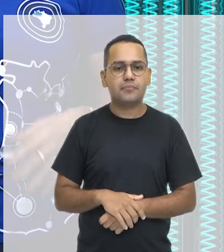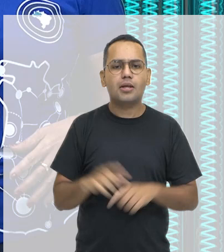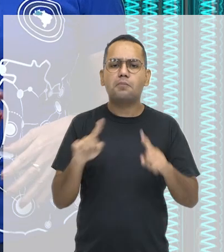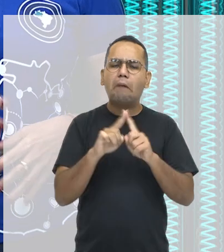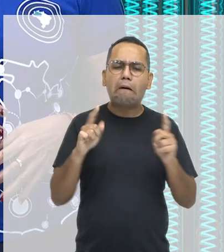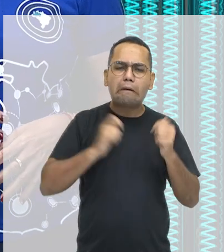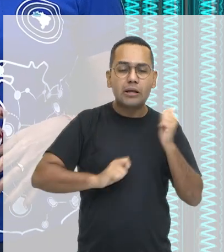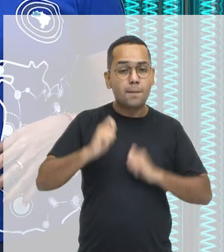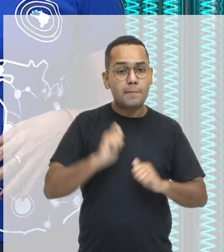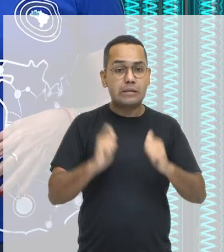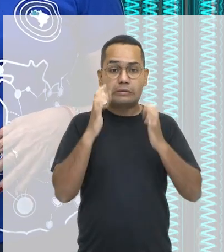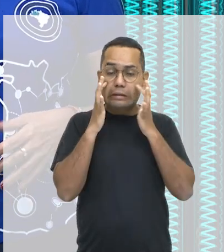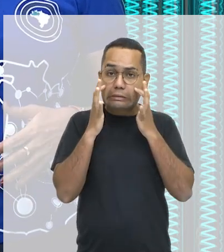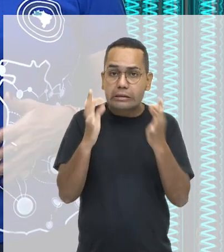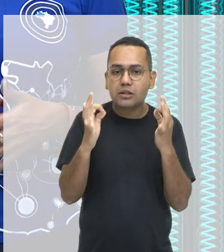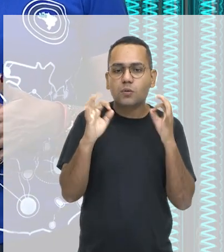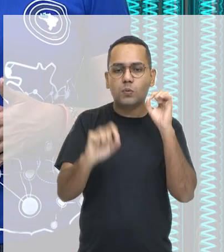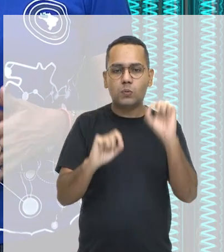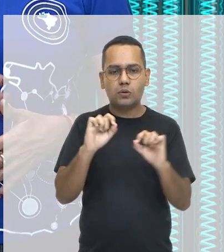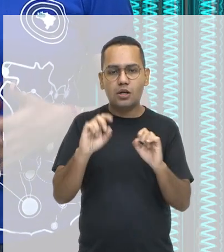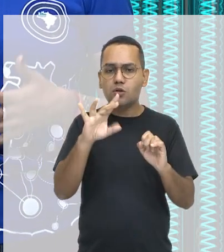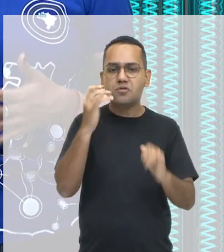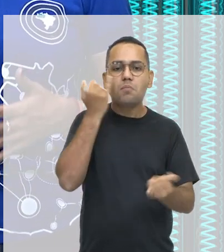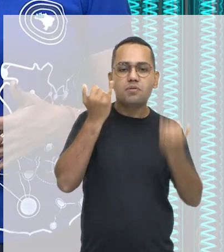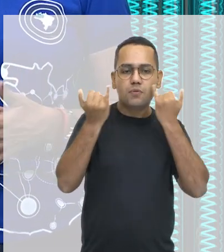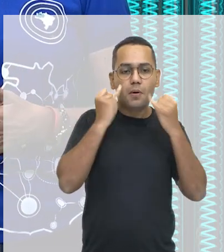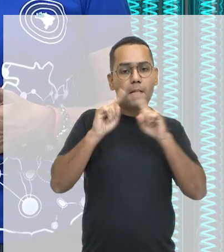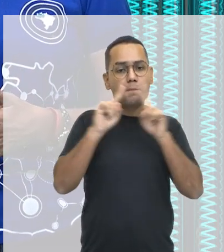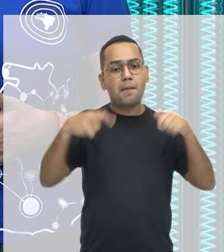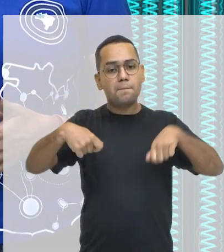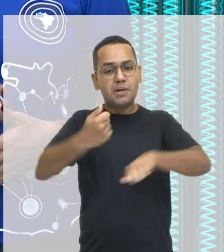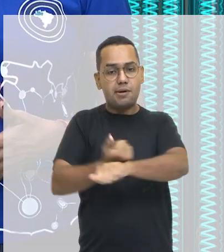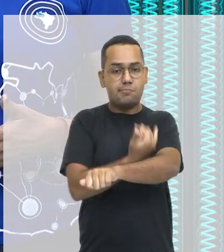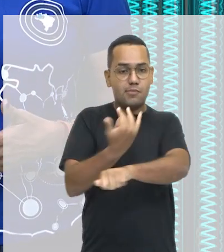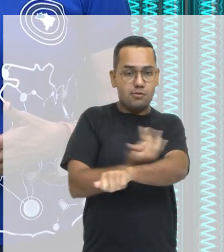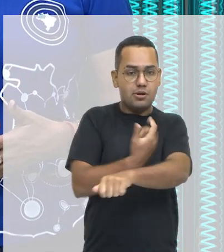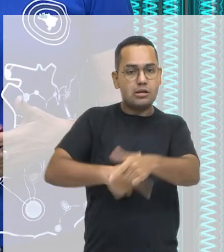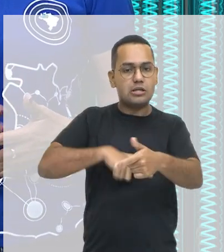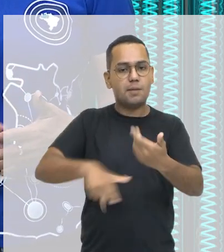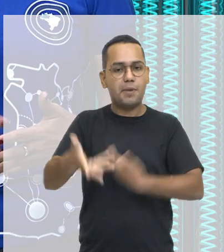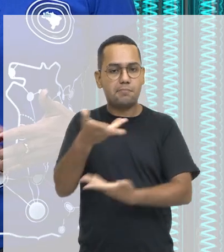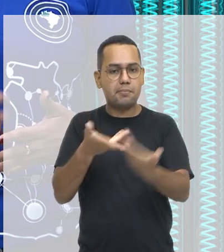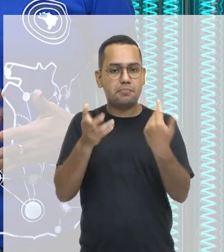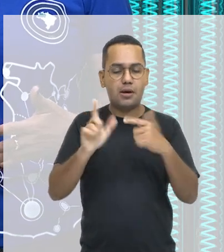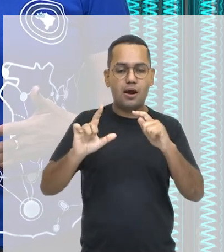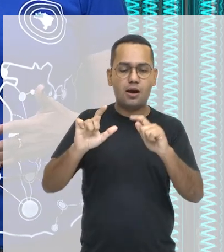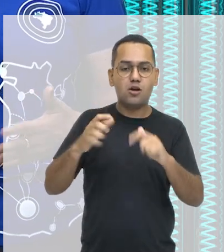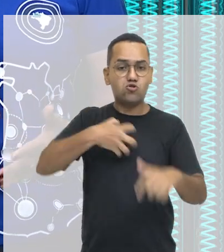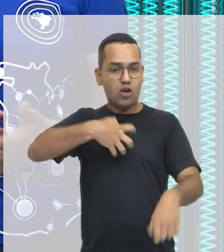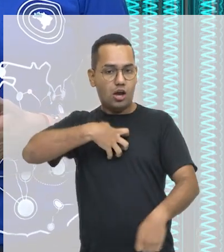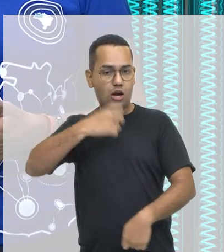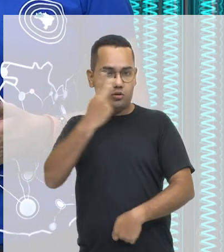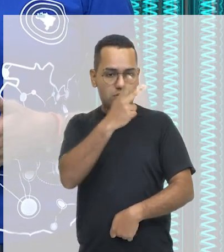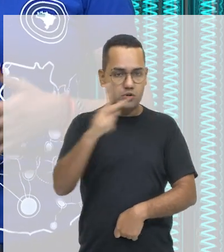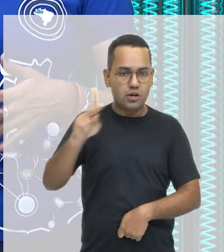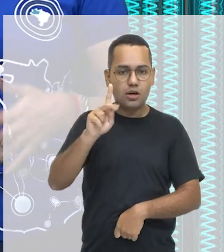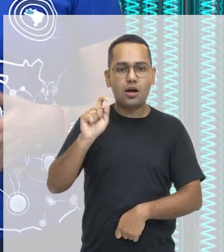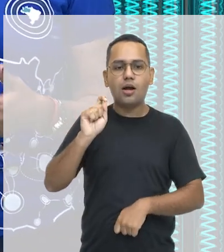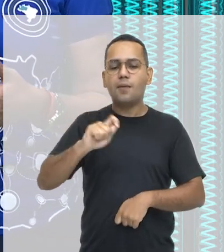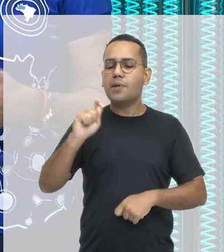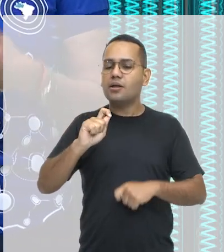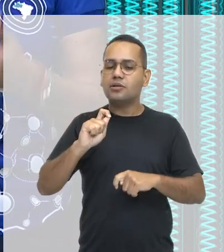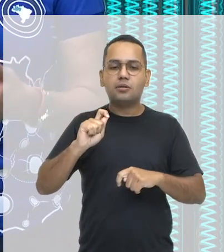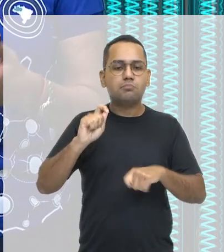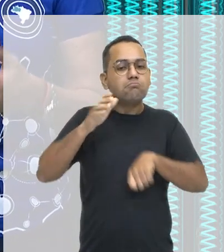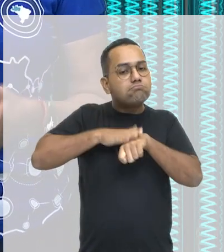não apenas ao que dizem, mas também às emoções e às reações dos colegas, criando assim um diálogo autêntico e espontâneo.